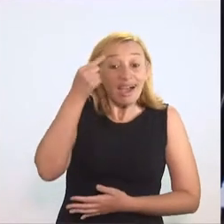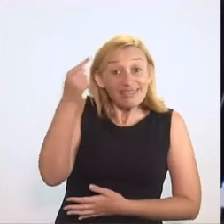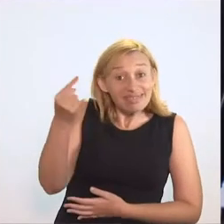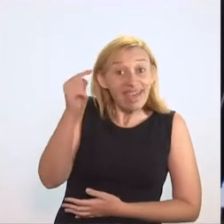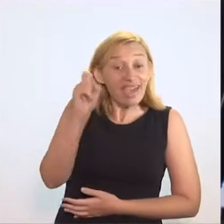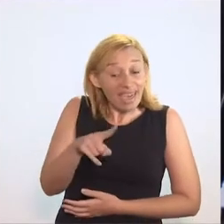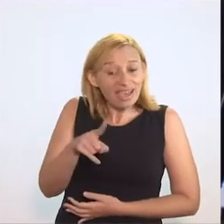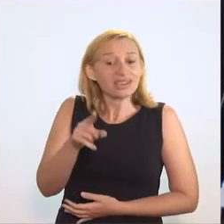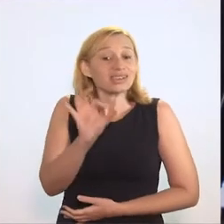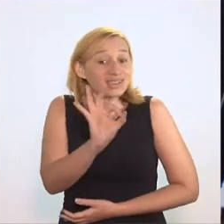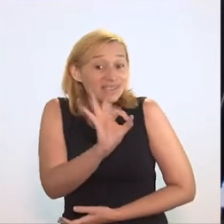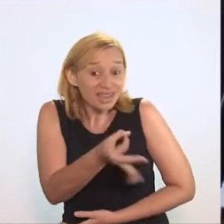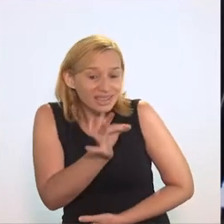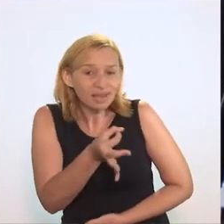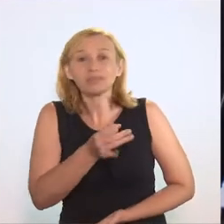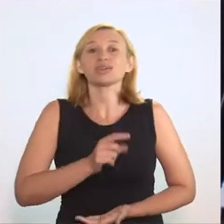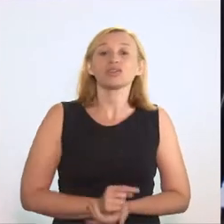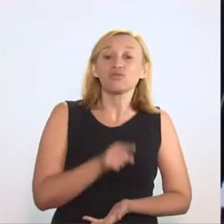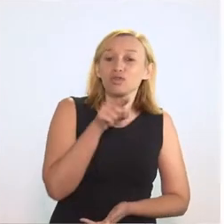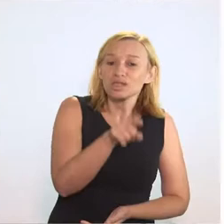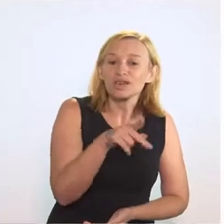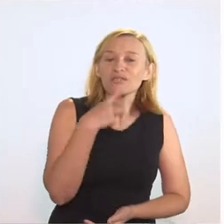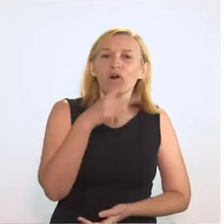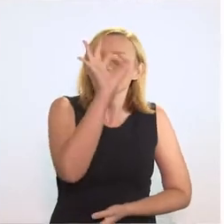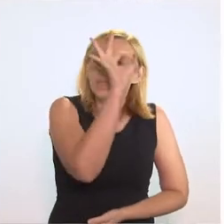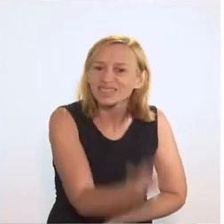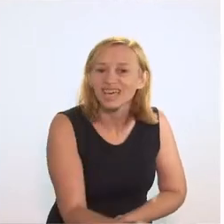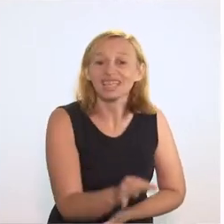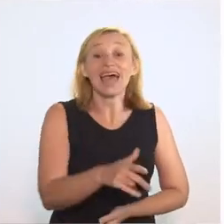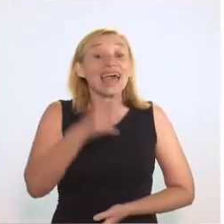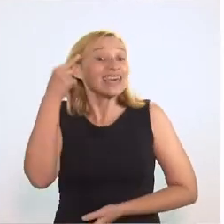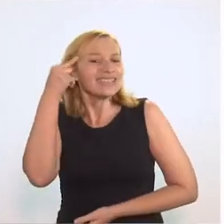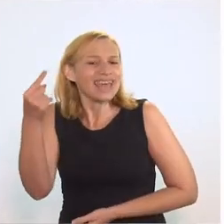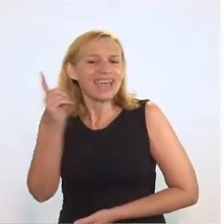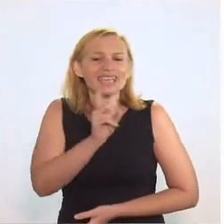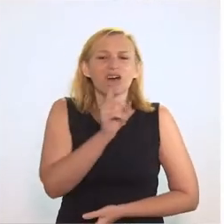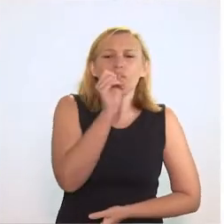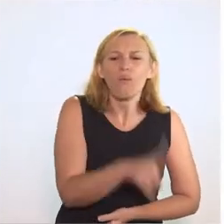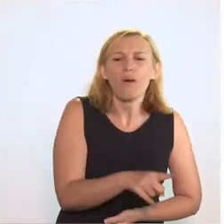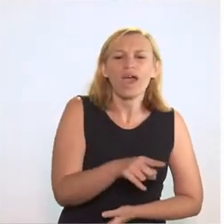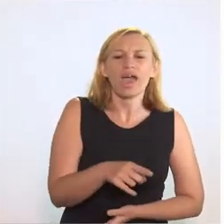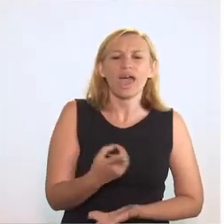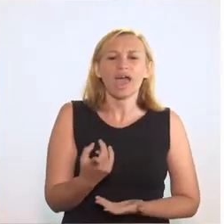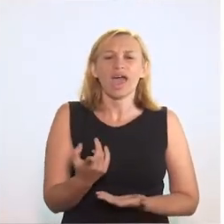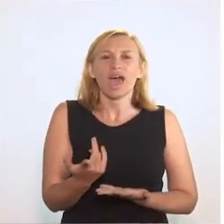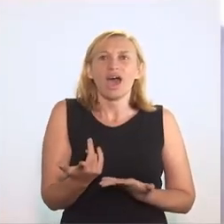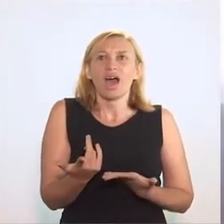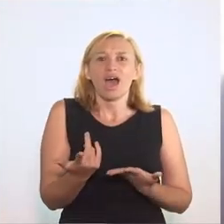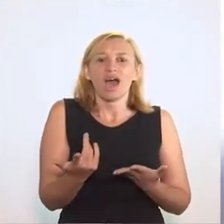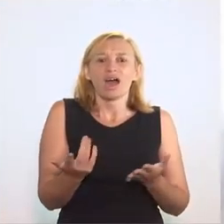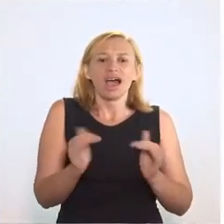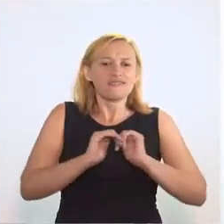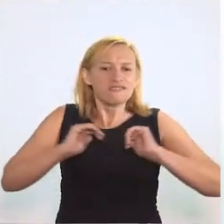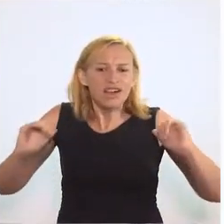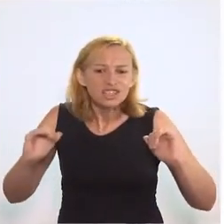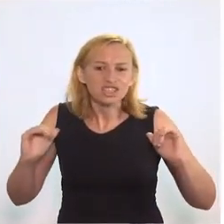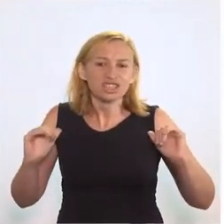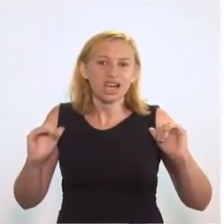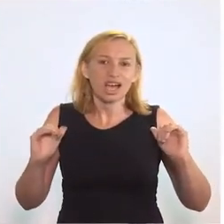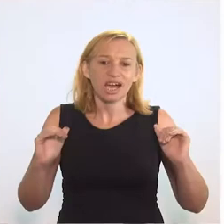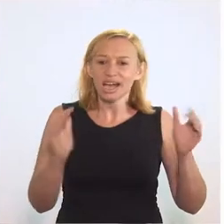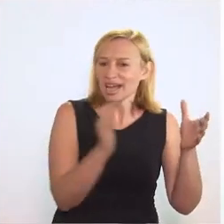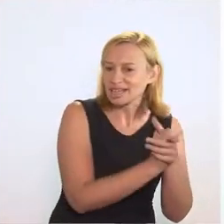Exato. A ideia é justamente essa. Você pontuou super bem. A ideia não é, assim, de novo, é